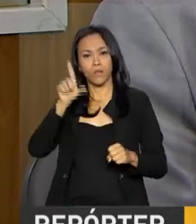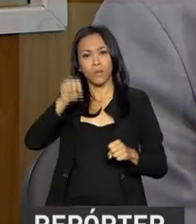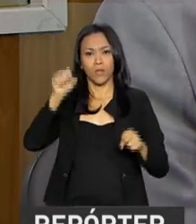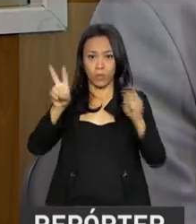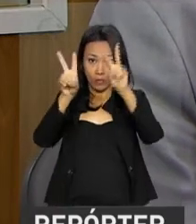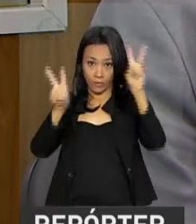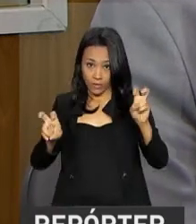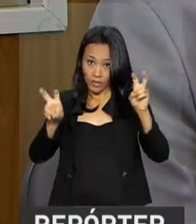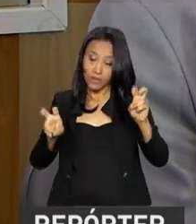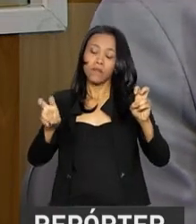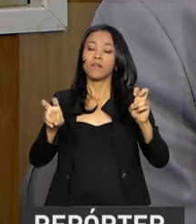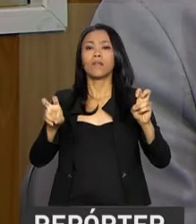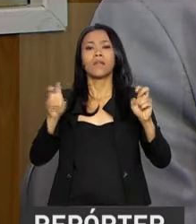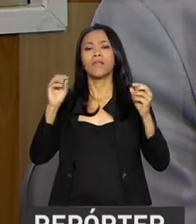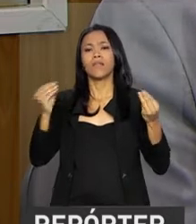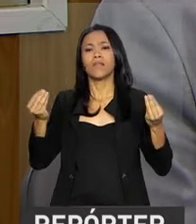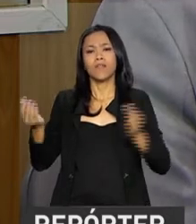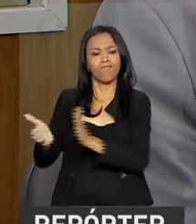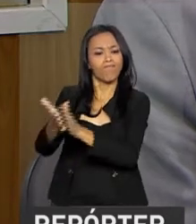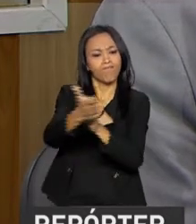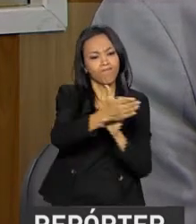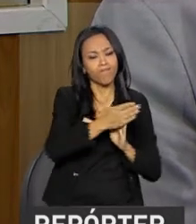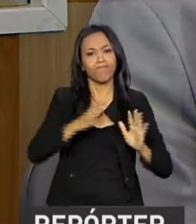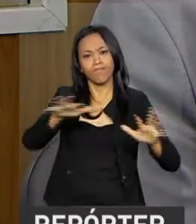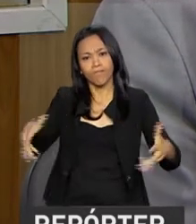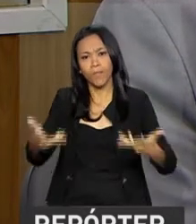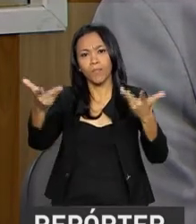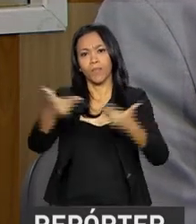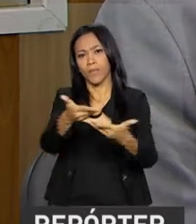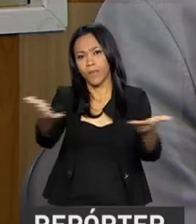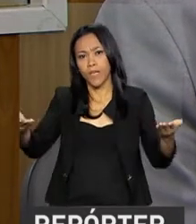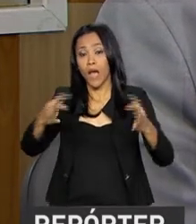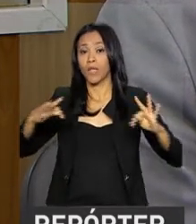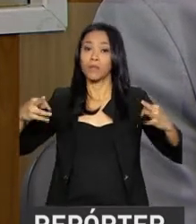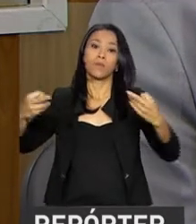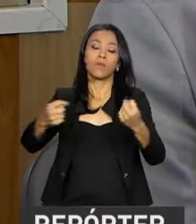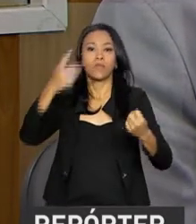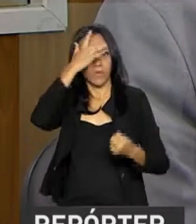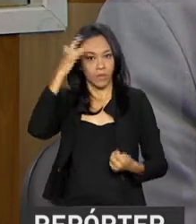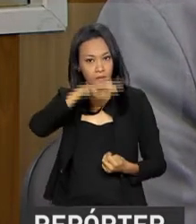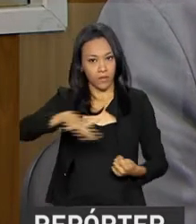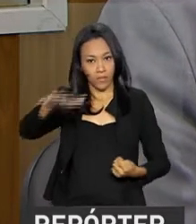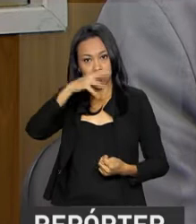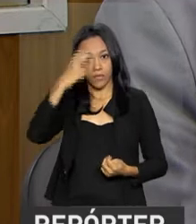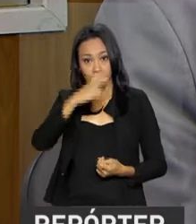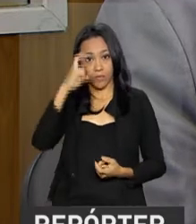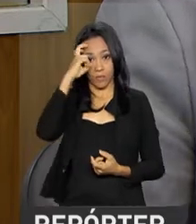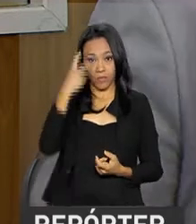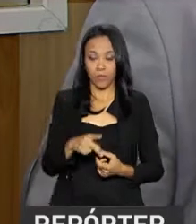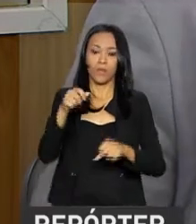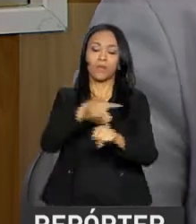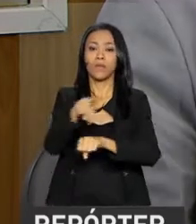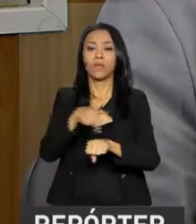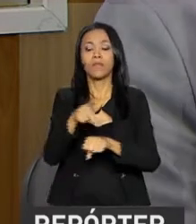homenagear todos os artistas autores criadores e empreendedores culturais do nosso país que